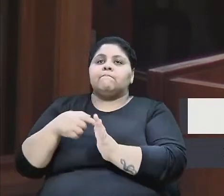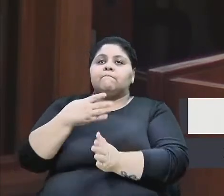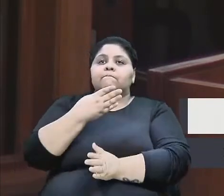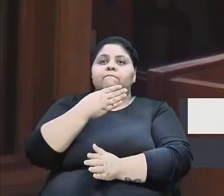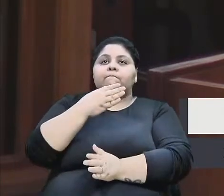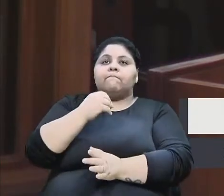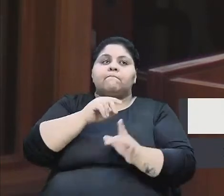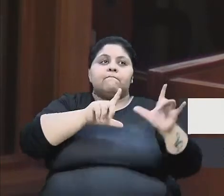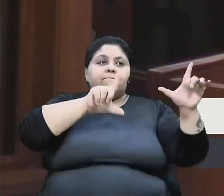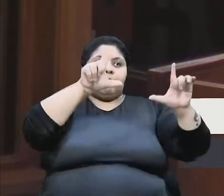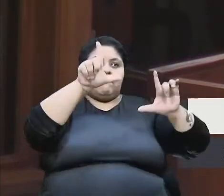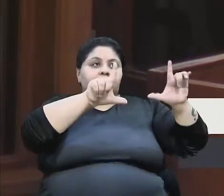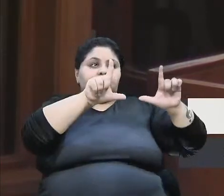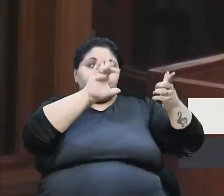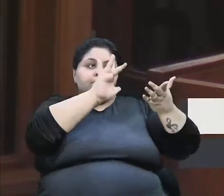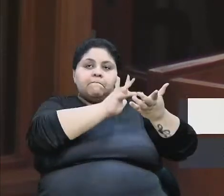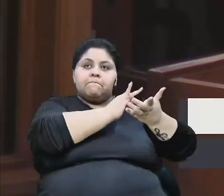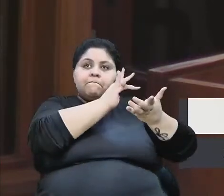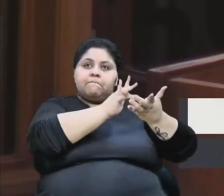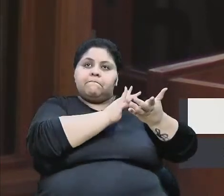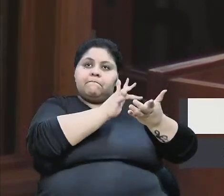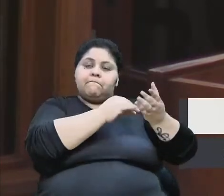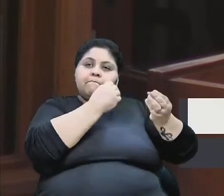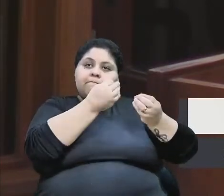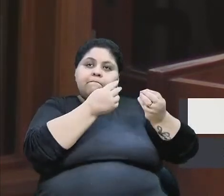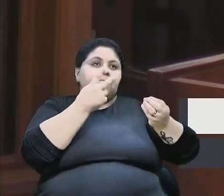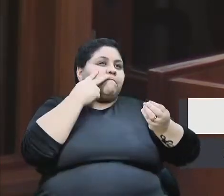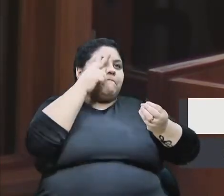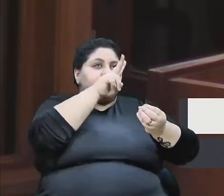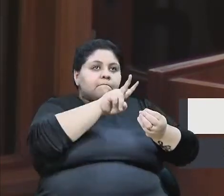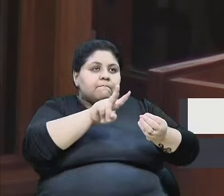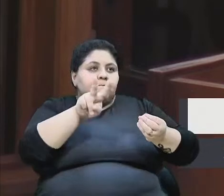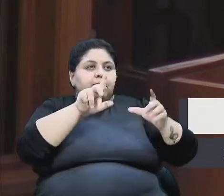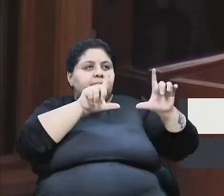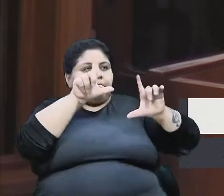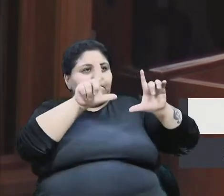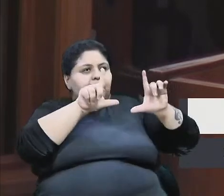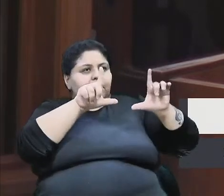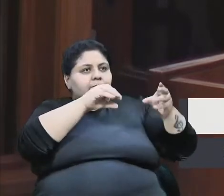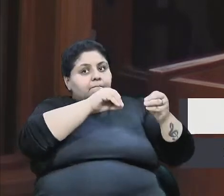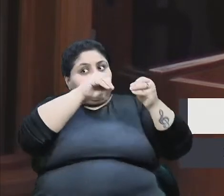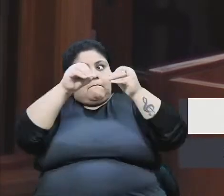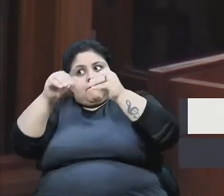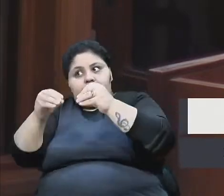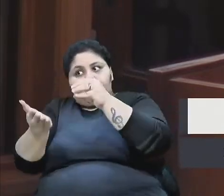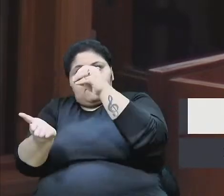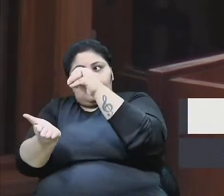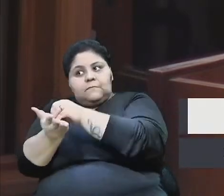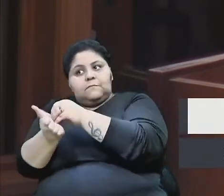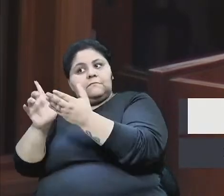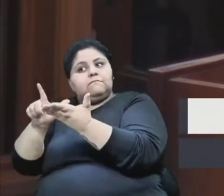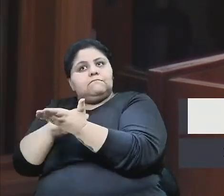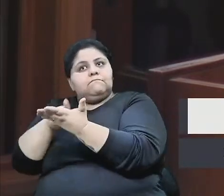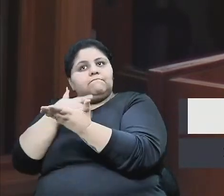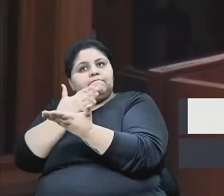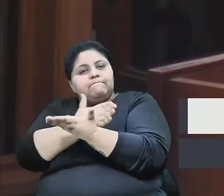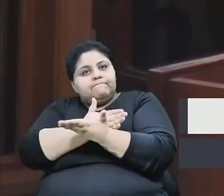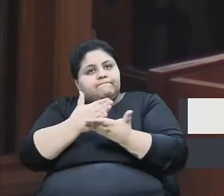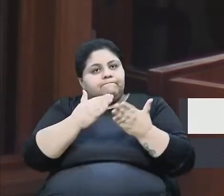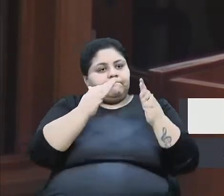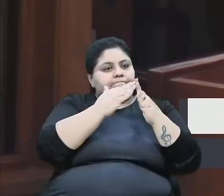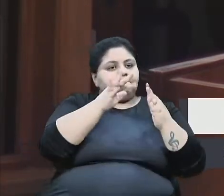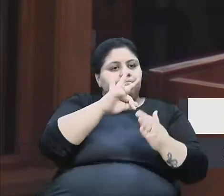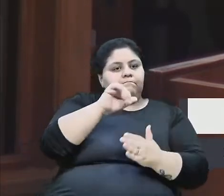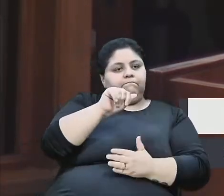40 painéis temáticos com imagens que estão no livro que inicia na casa Faro